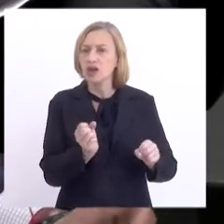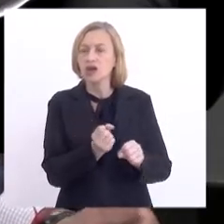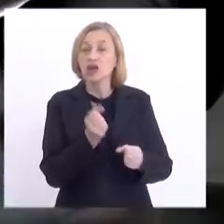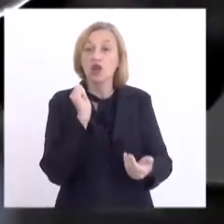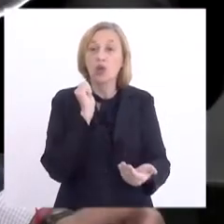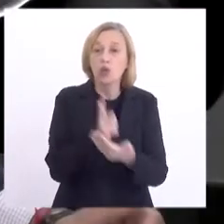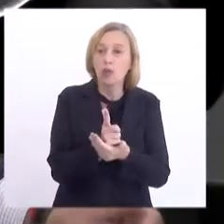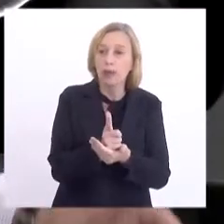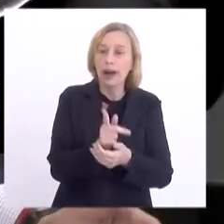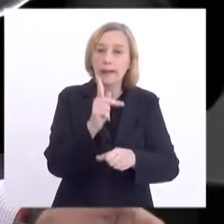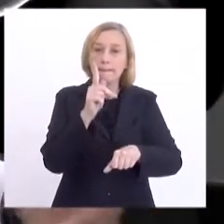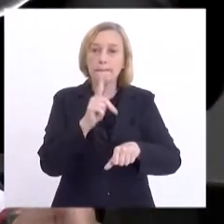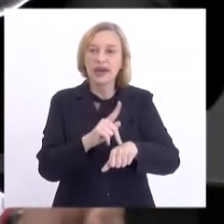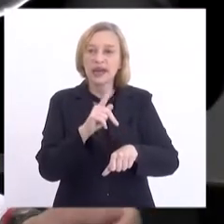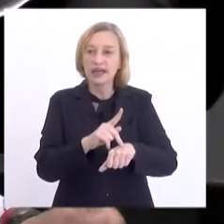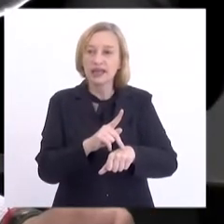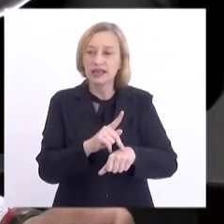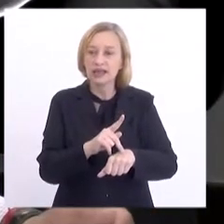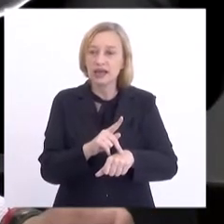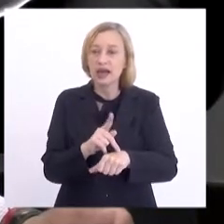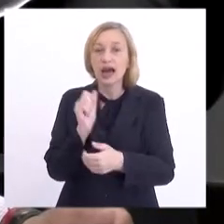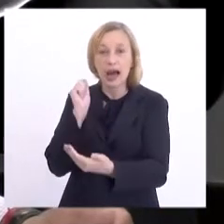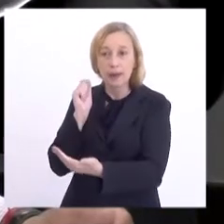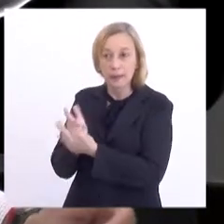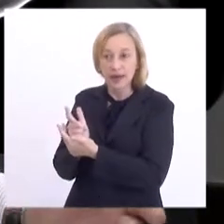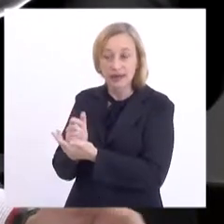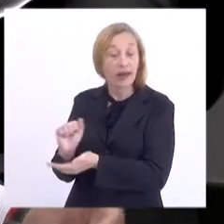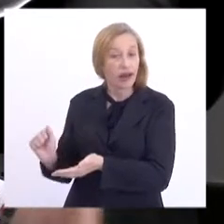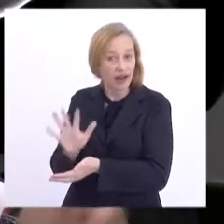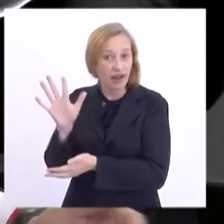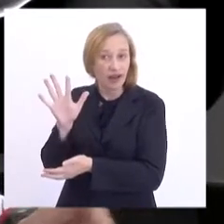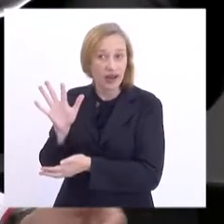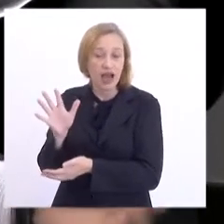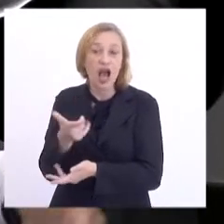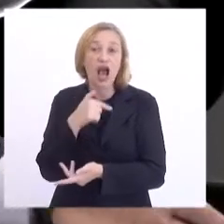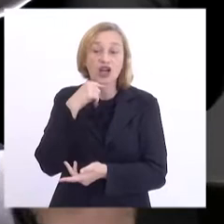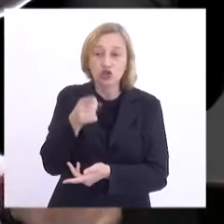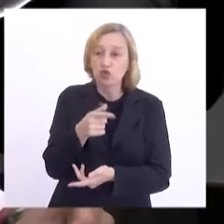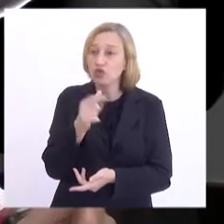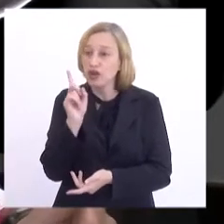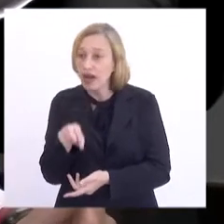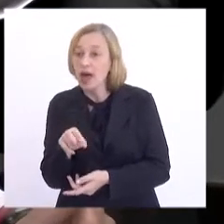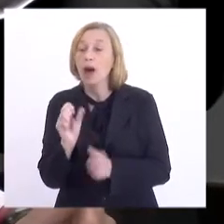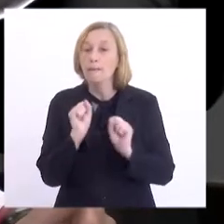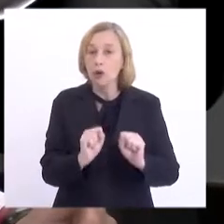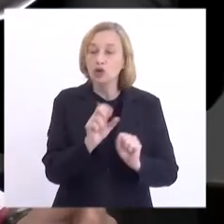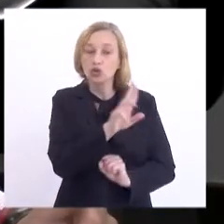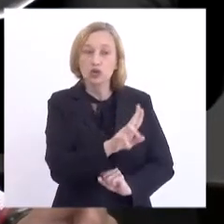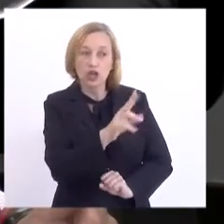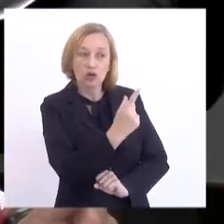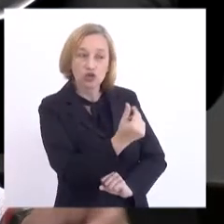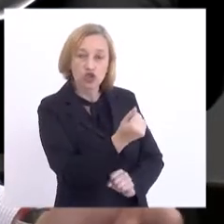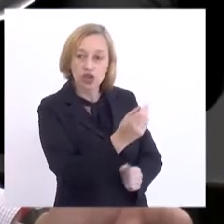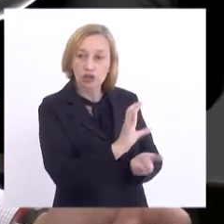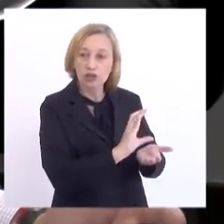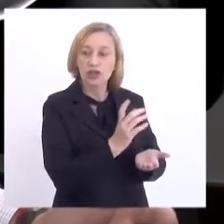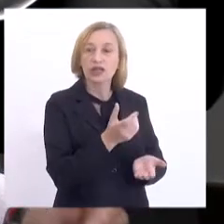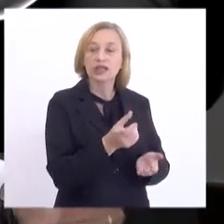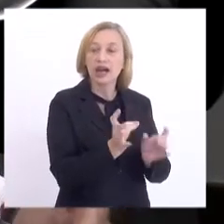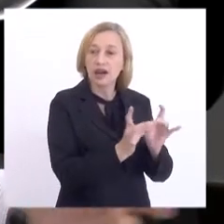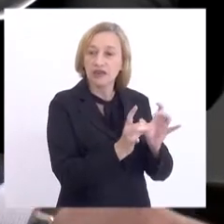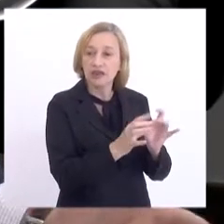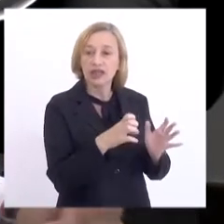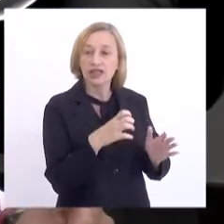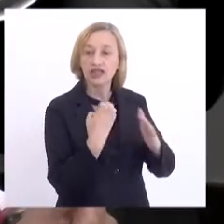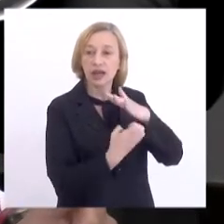comprar pedra a pedra custeio E aí a dúvida eh eu posso usar o dinheiro da Cedae ou não se